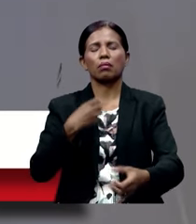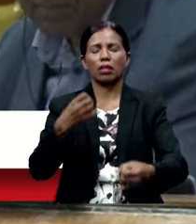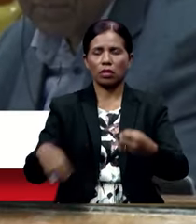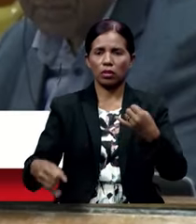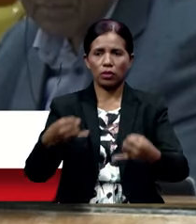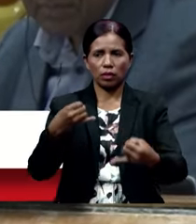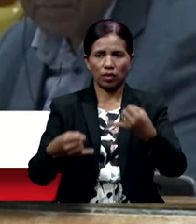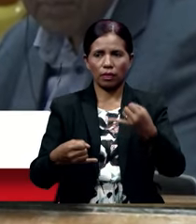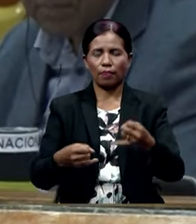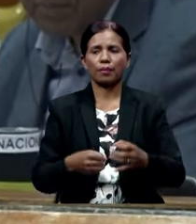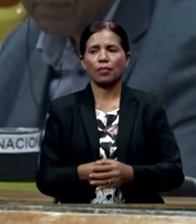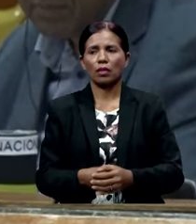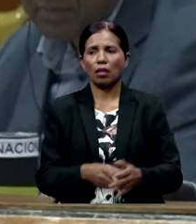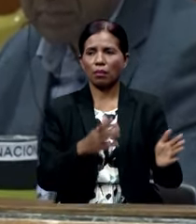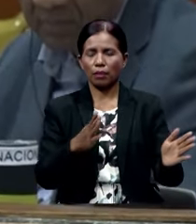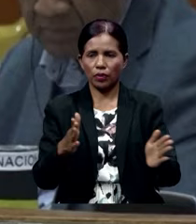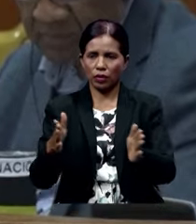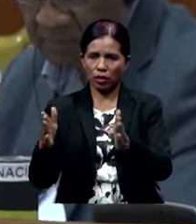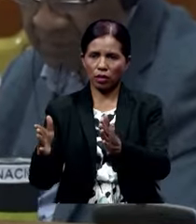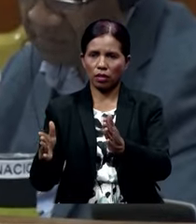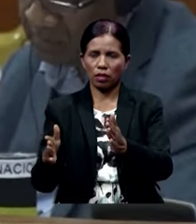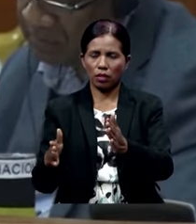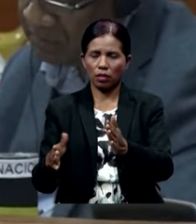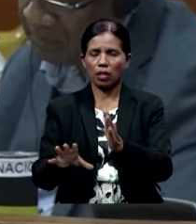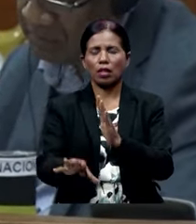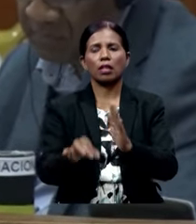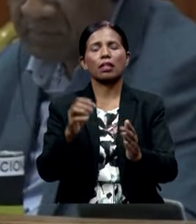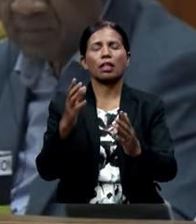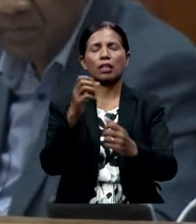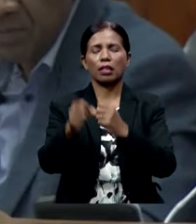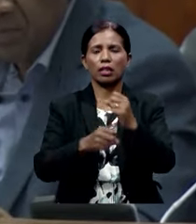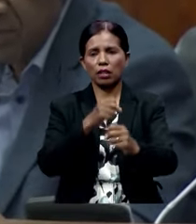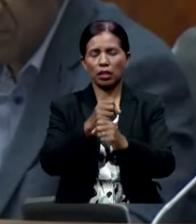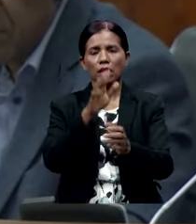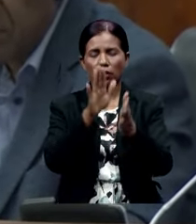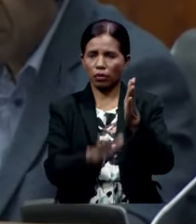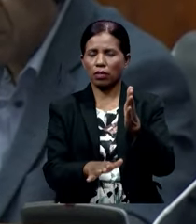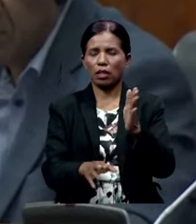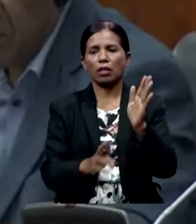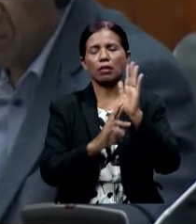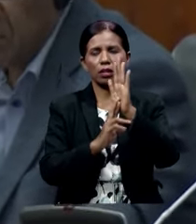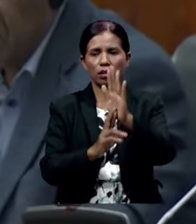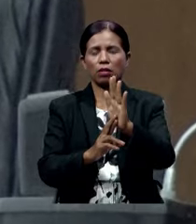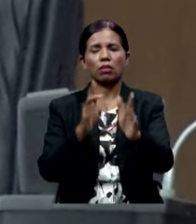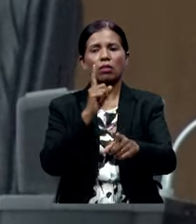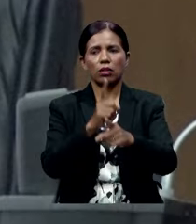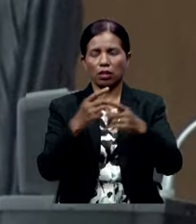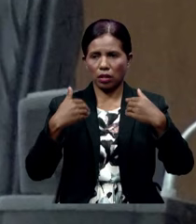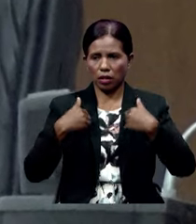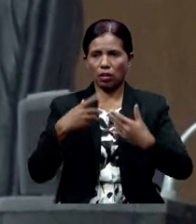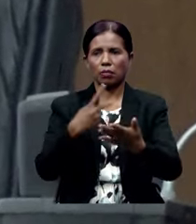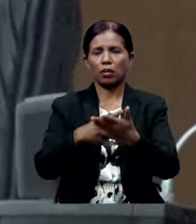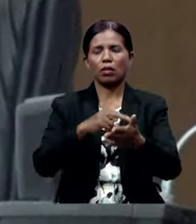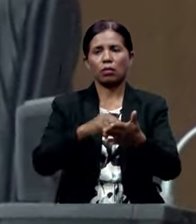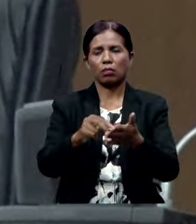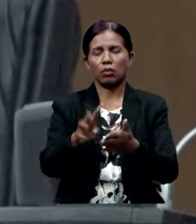vele. Porque o processo está indulto e a representação legal e a... Portanto, a proposta número 4